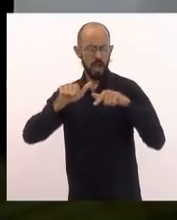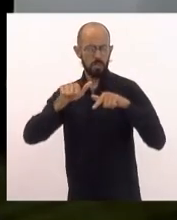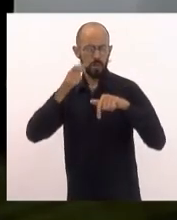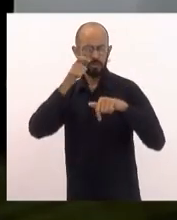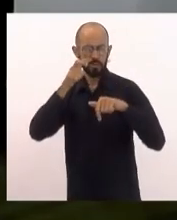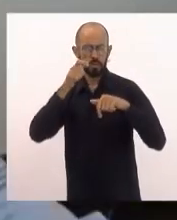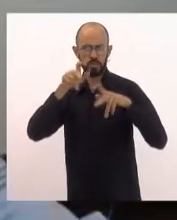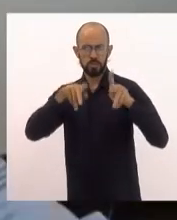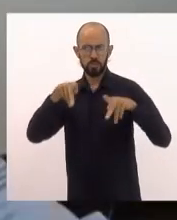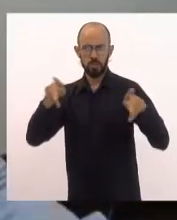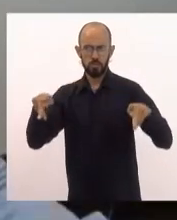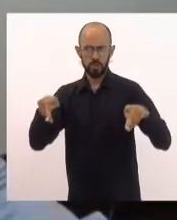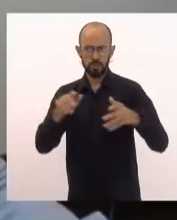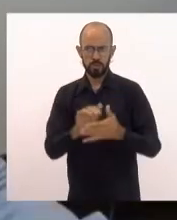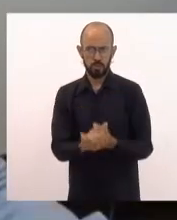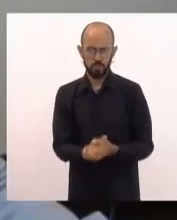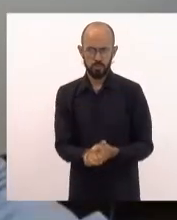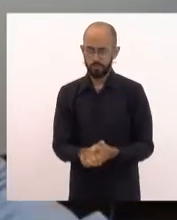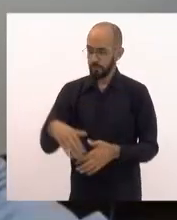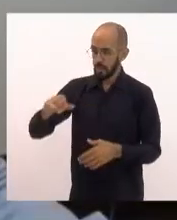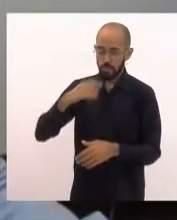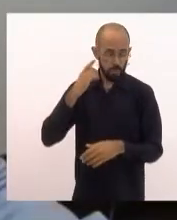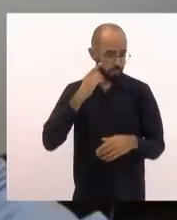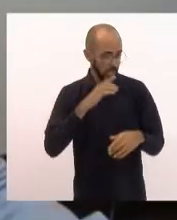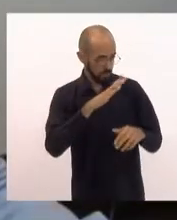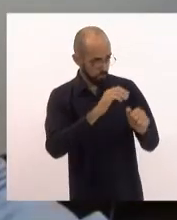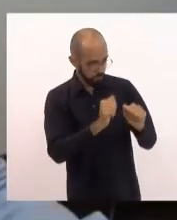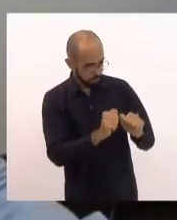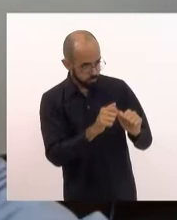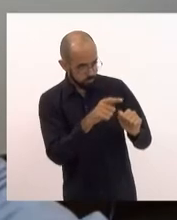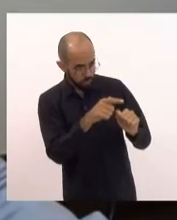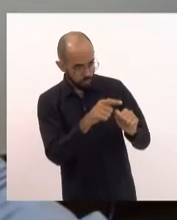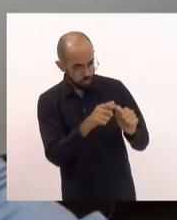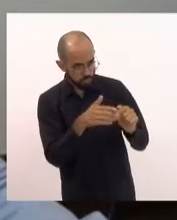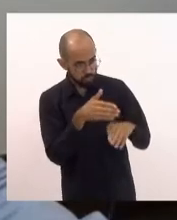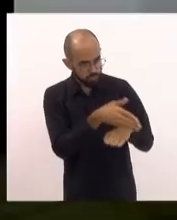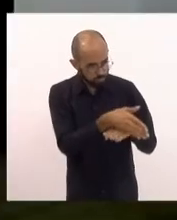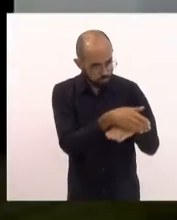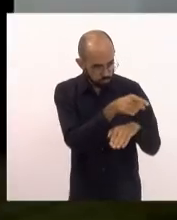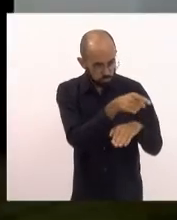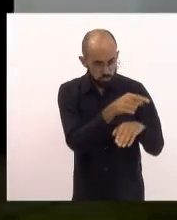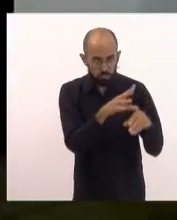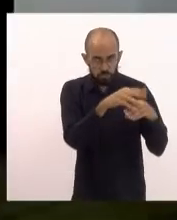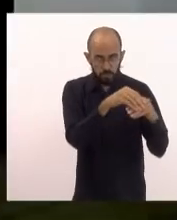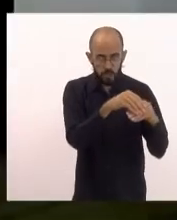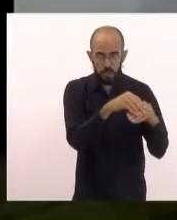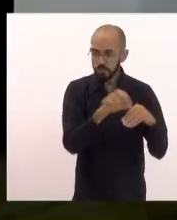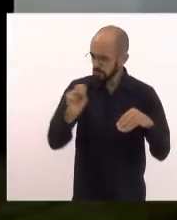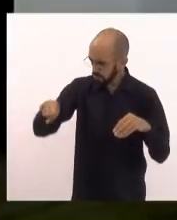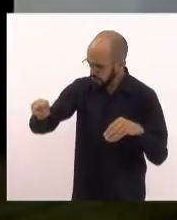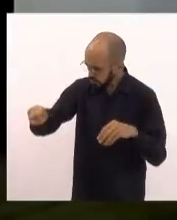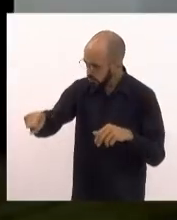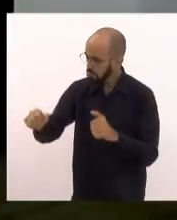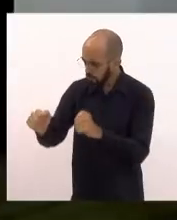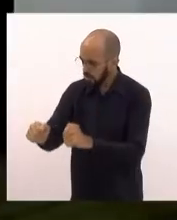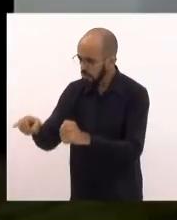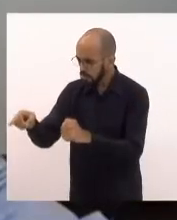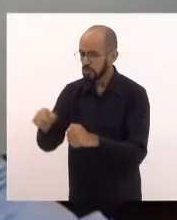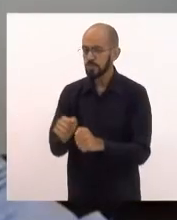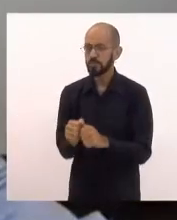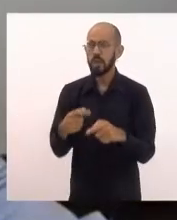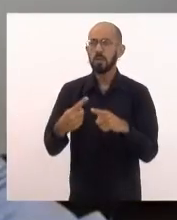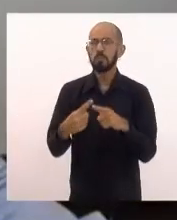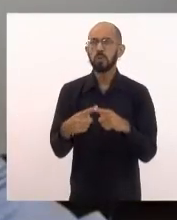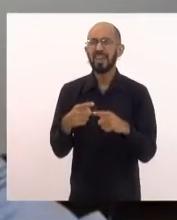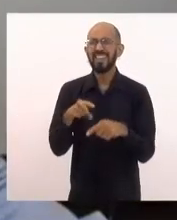quero dizer a todos vocês... Oi, oi, Rodrigo. Me concede uma parte? Sim, meu amigo, por favor, fique à vontade. Não, eu quero falar